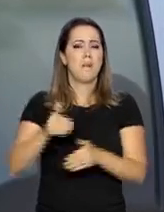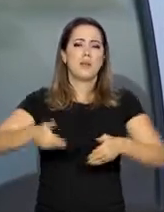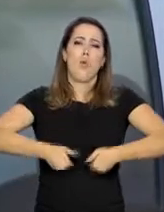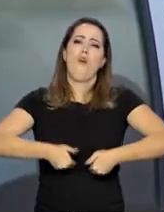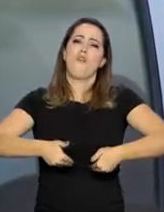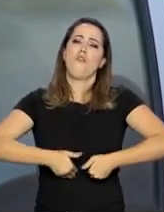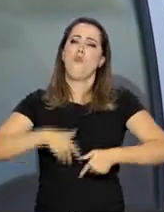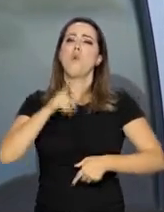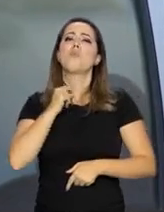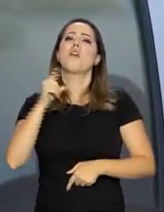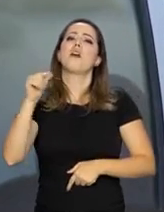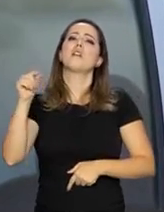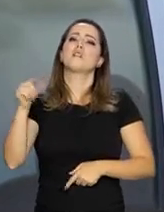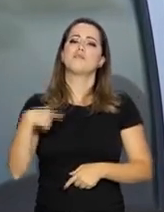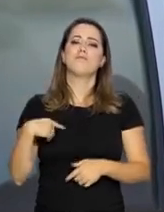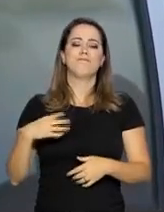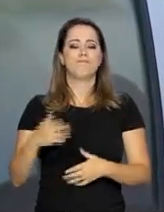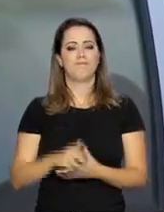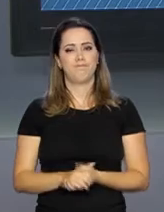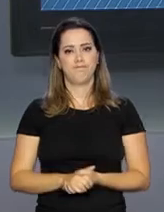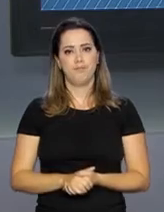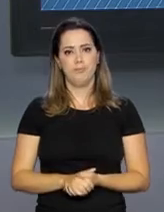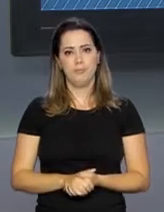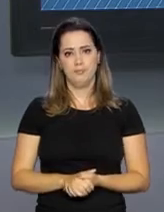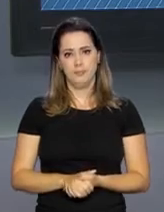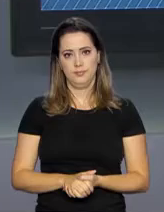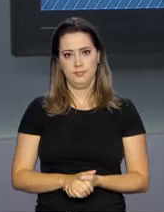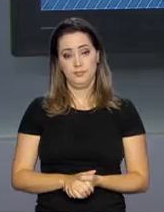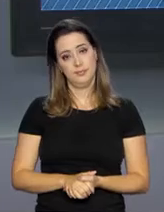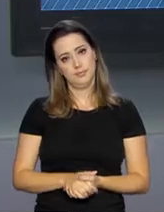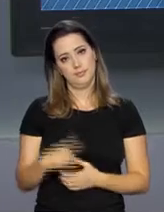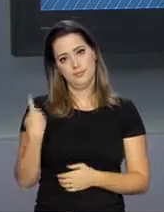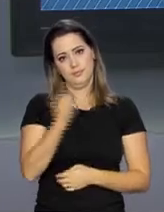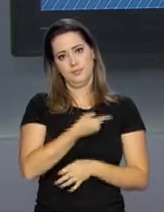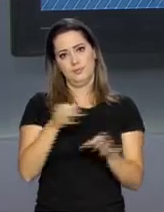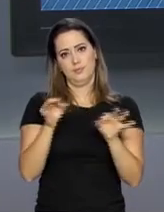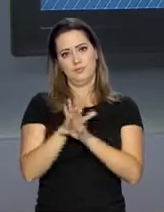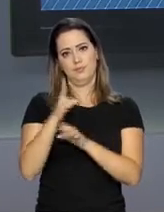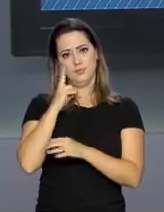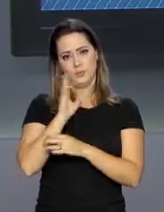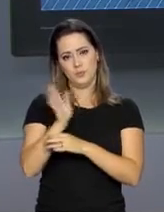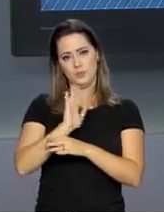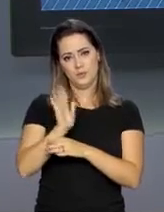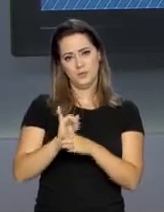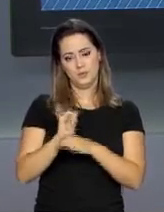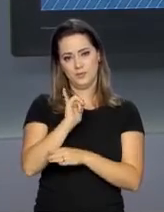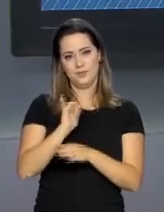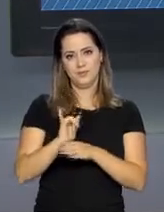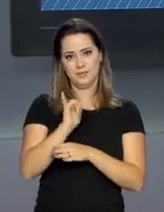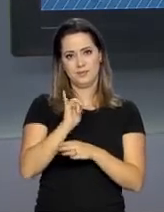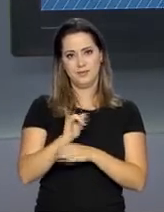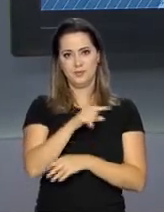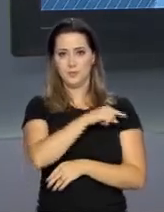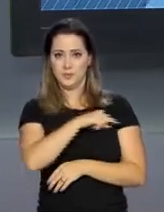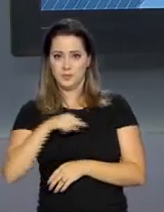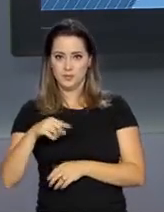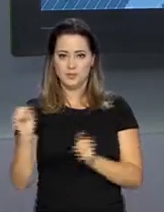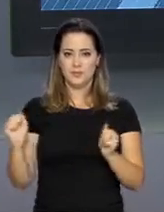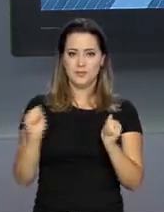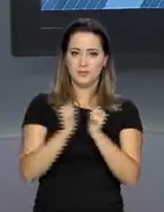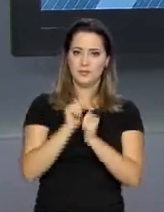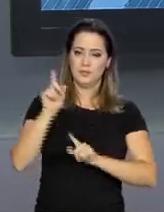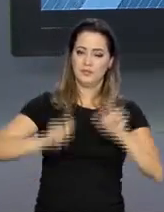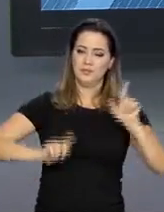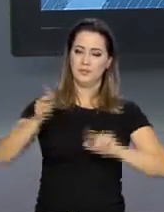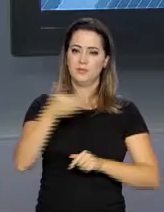com as e da miséria da nossa região e nós ficamos por aqui você pode rever as reportagens no youtube